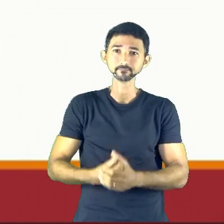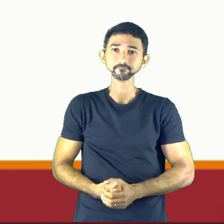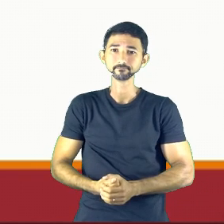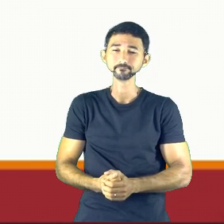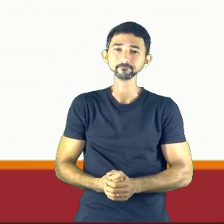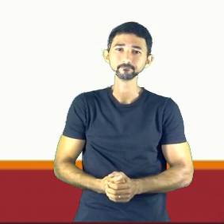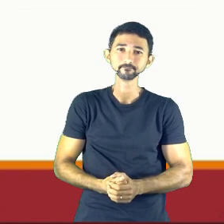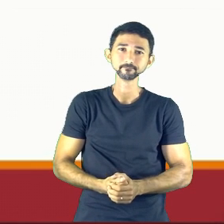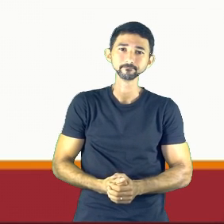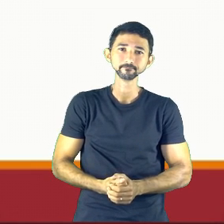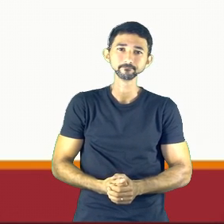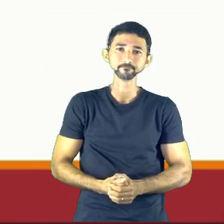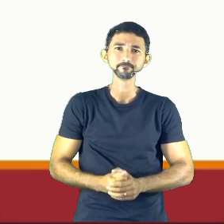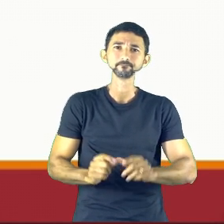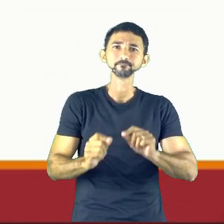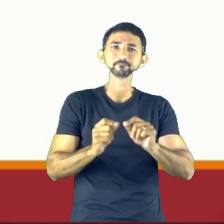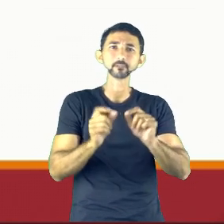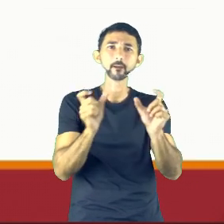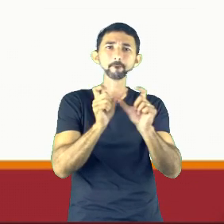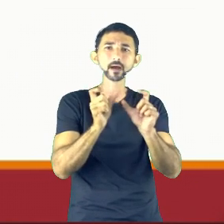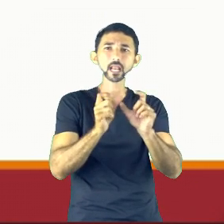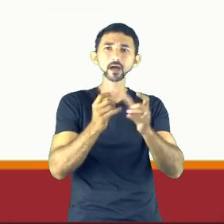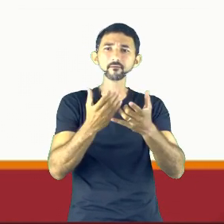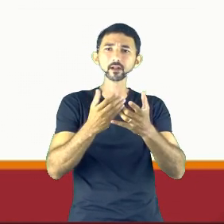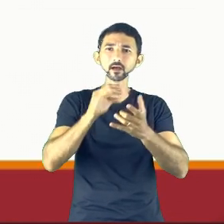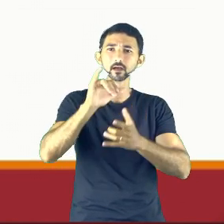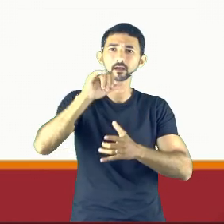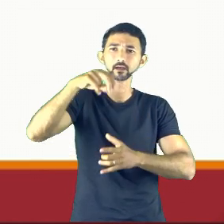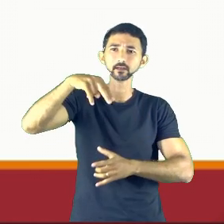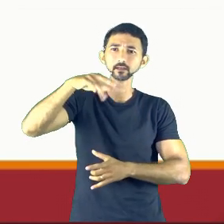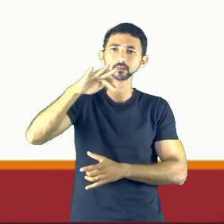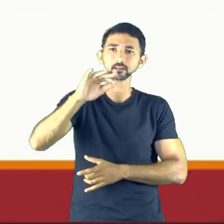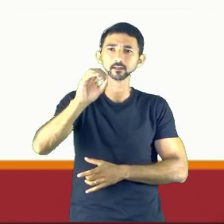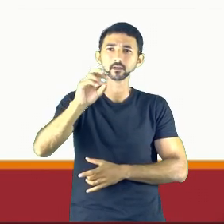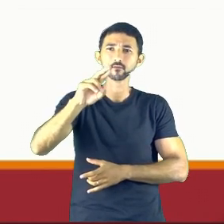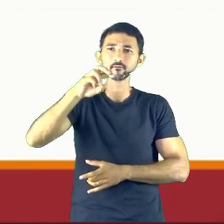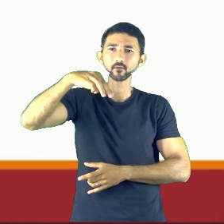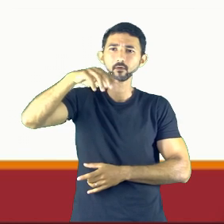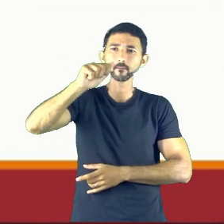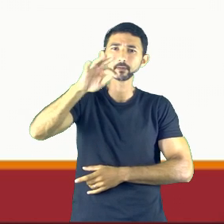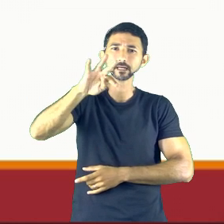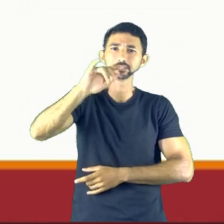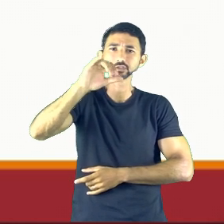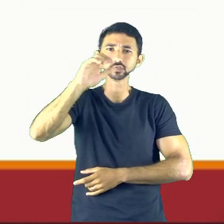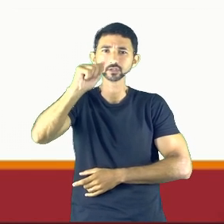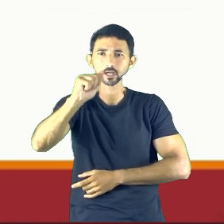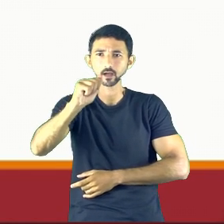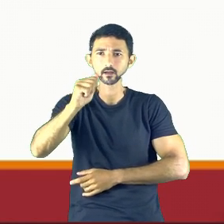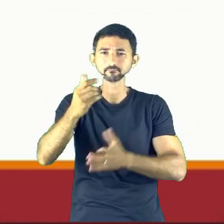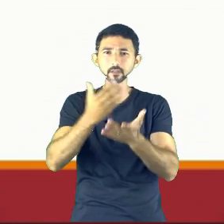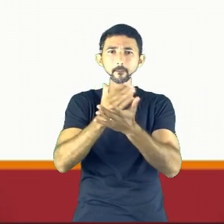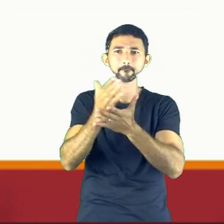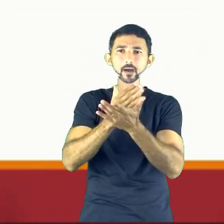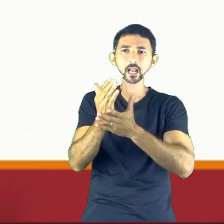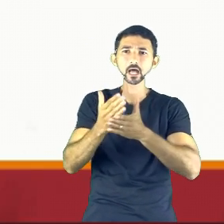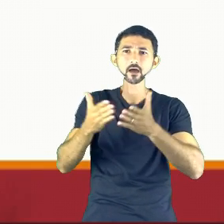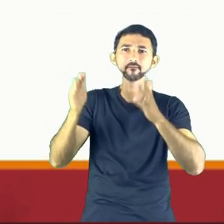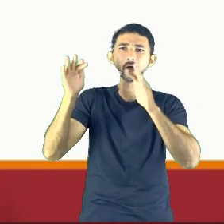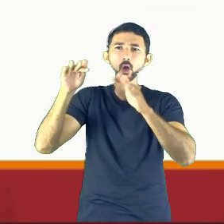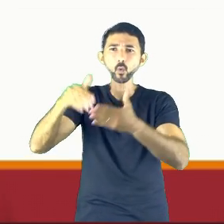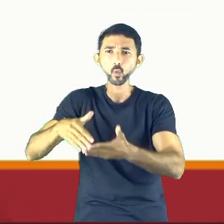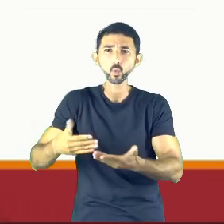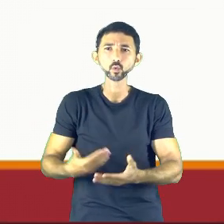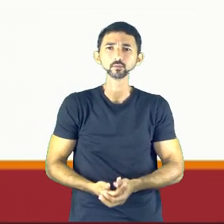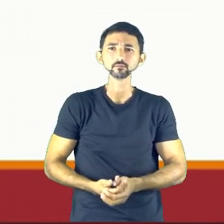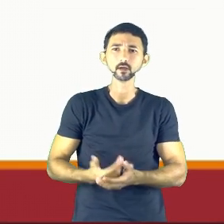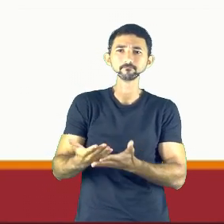palavra. A sílaba tônica está lá. Agora bora aqui para a palavra informática. Estão aqui as separações, ó, estamos ali